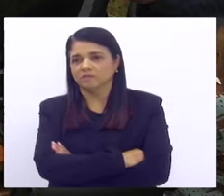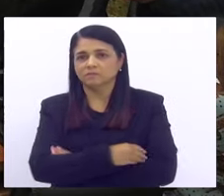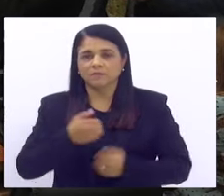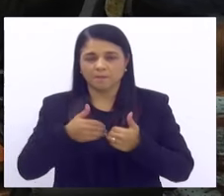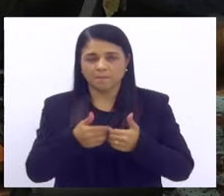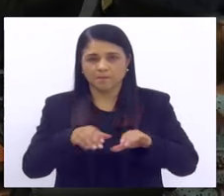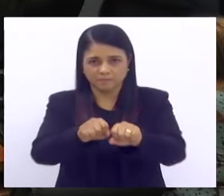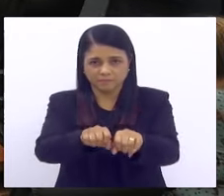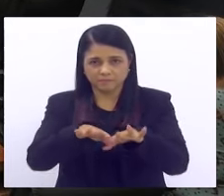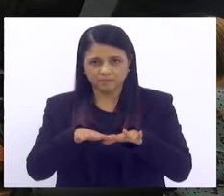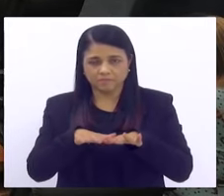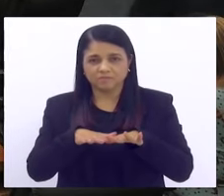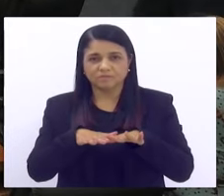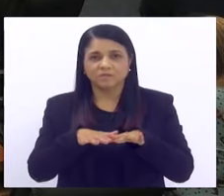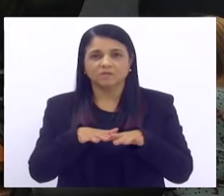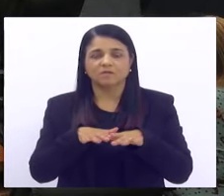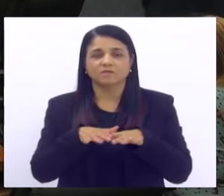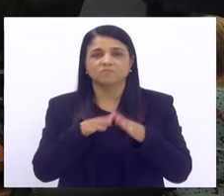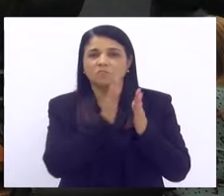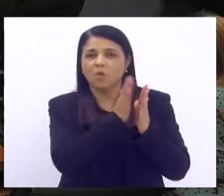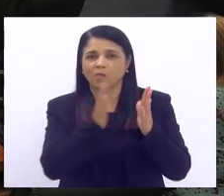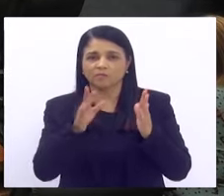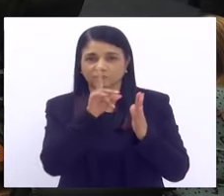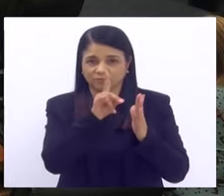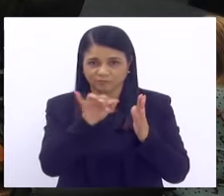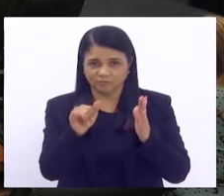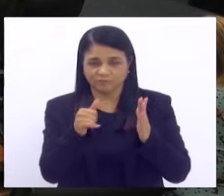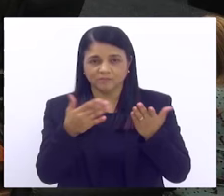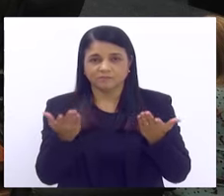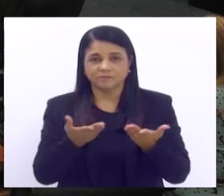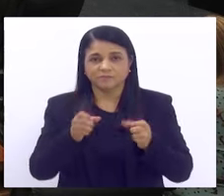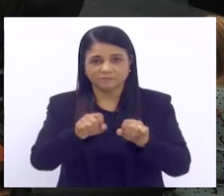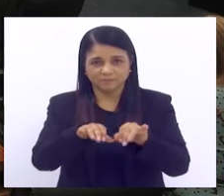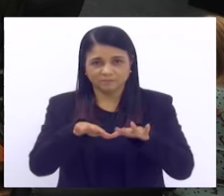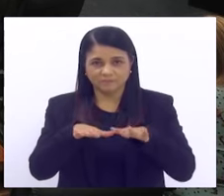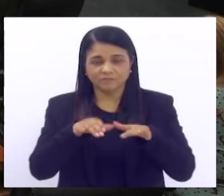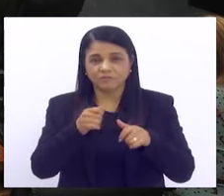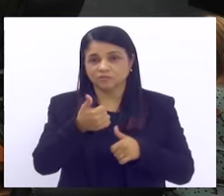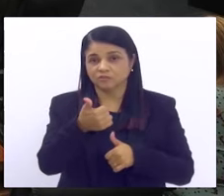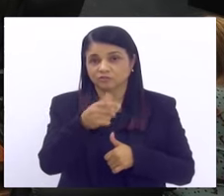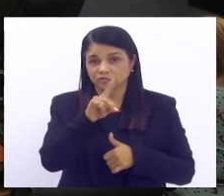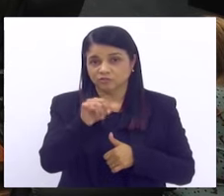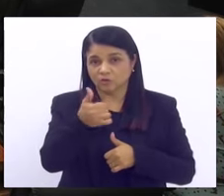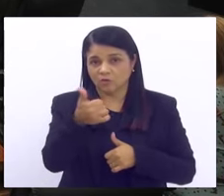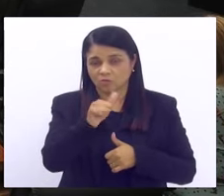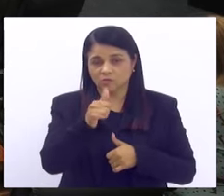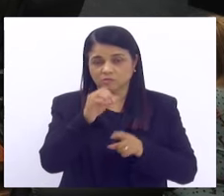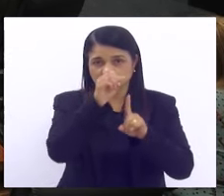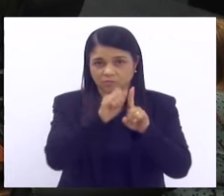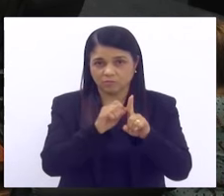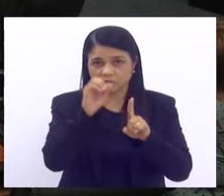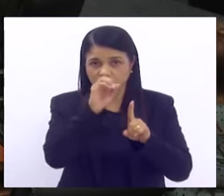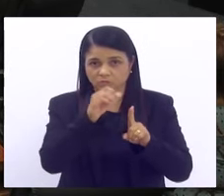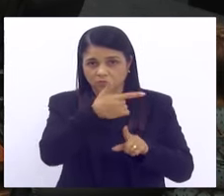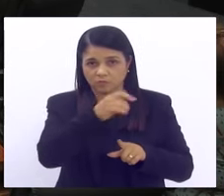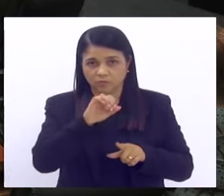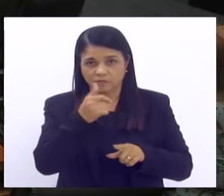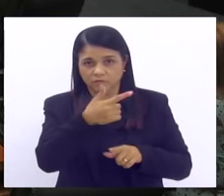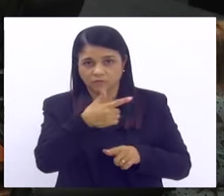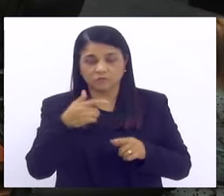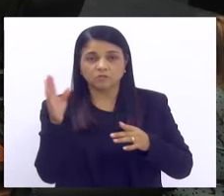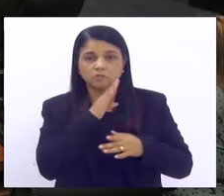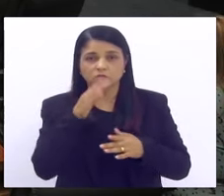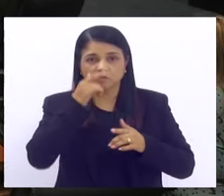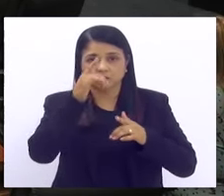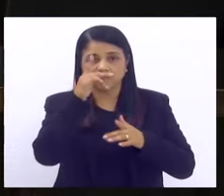Está reaberta a sessão. Passa-se a ordem do dia. Sessão ordinária do dia 11 de outubro de 2023, em regime de urgência, em votação